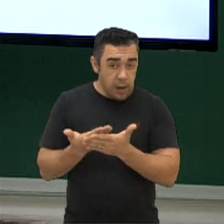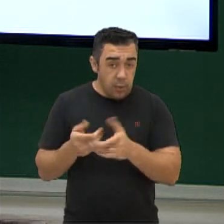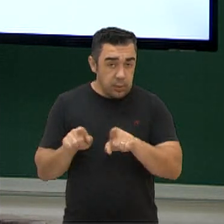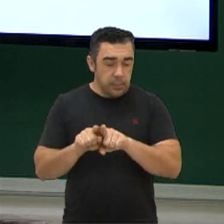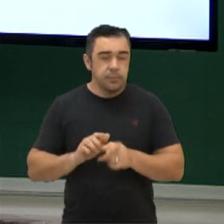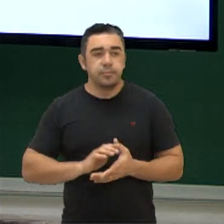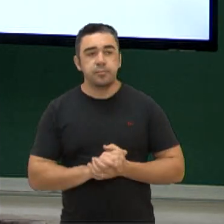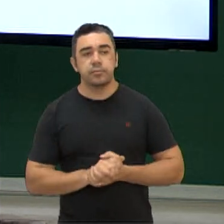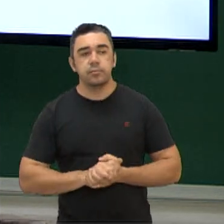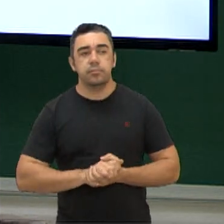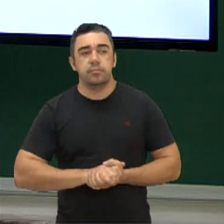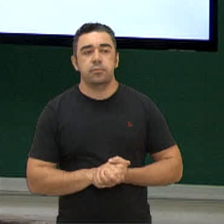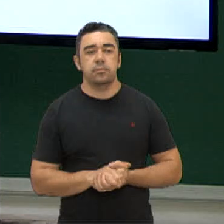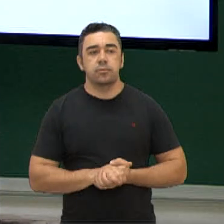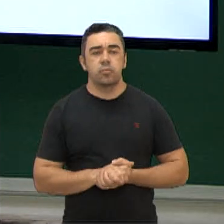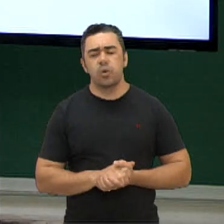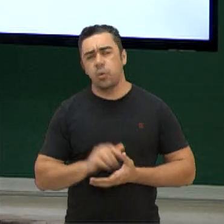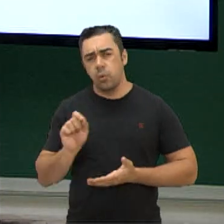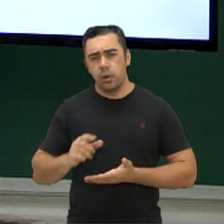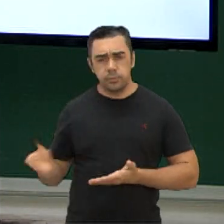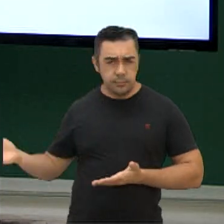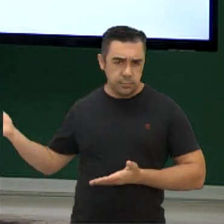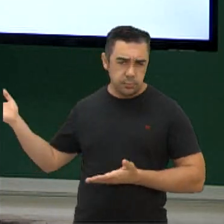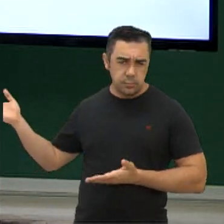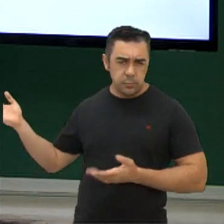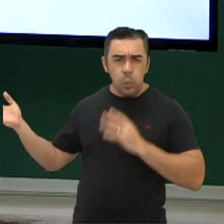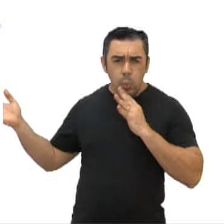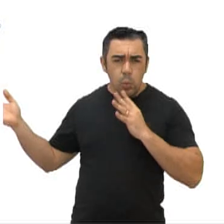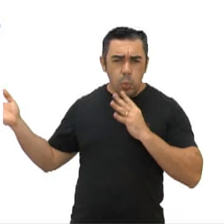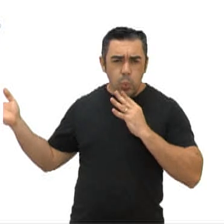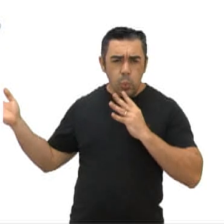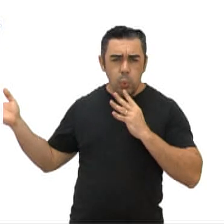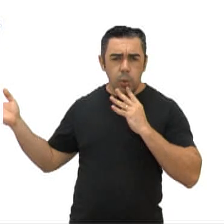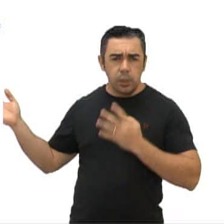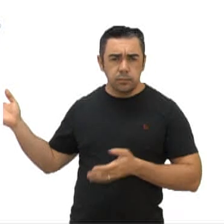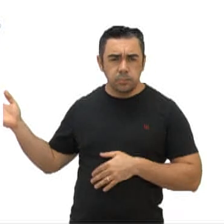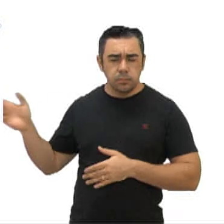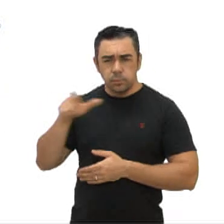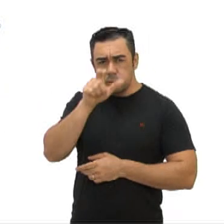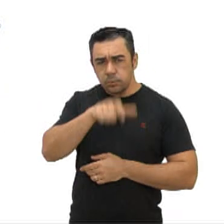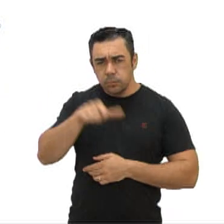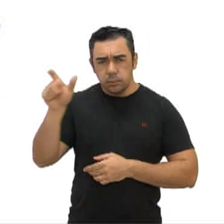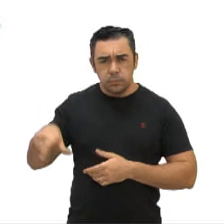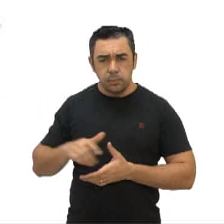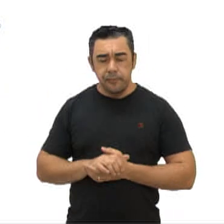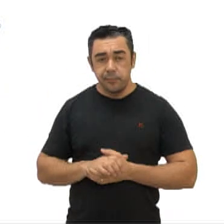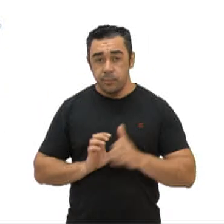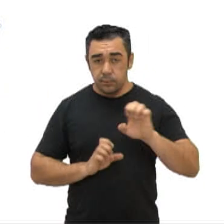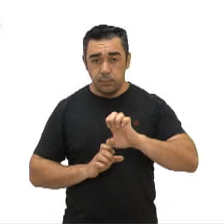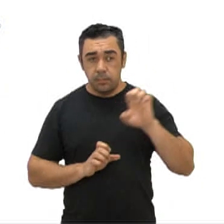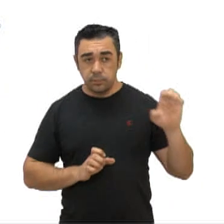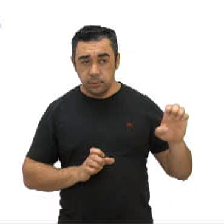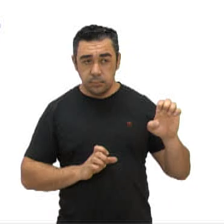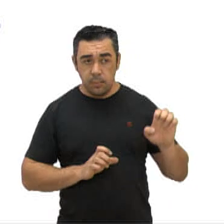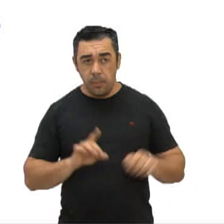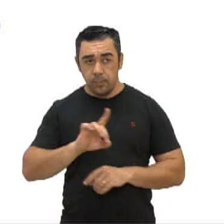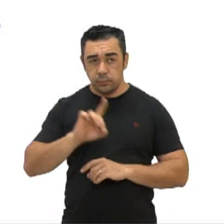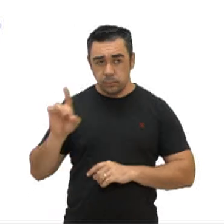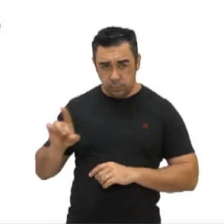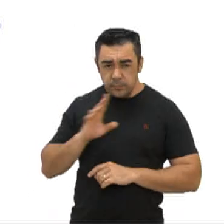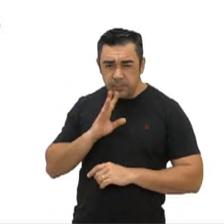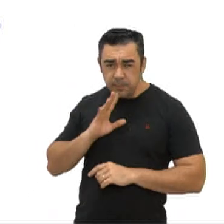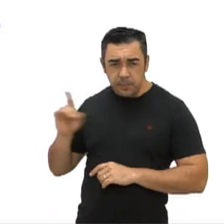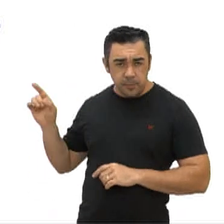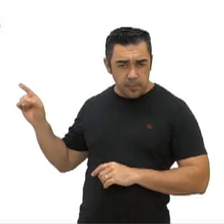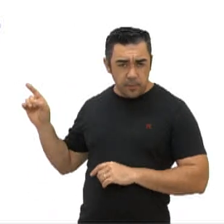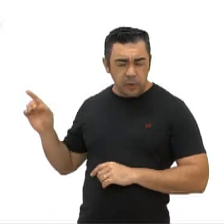hoje, beleza? Trago aqui algumas pessoas, vocês conhecem essas pessoas? Quem aparece aqui na esquerda de vocês, quem aparece aqui na